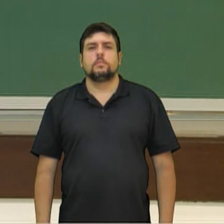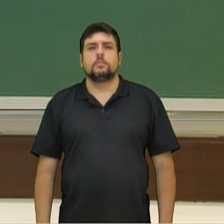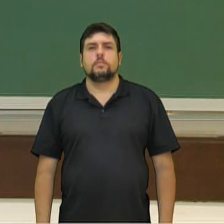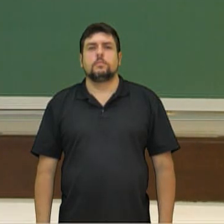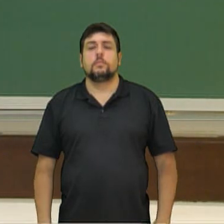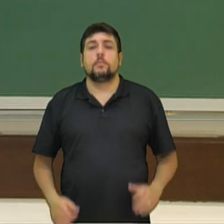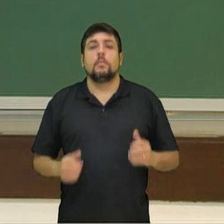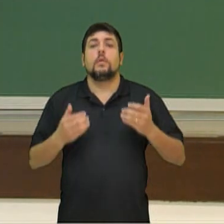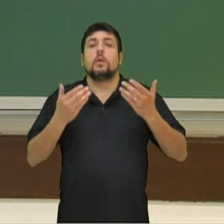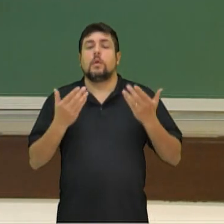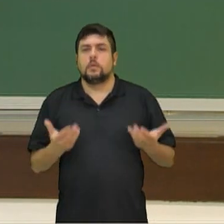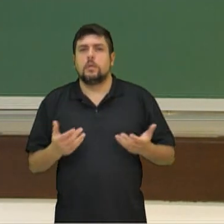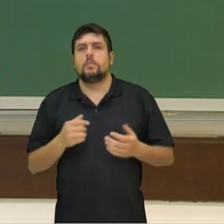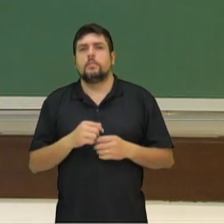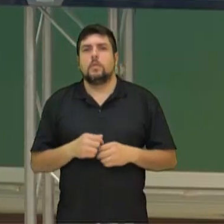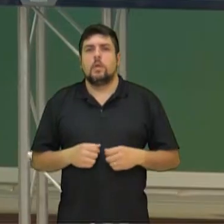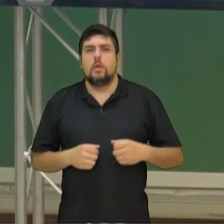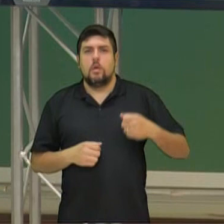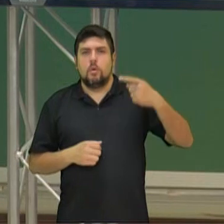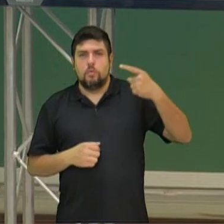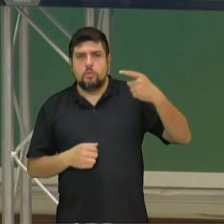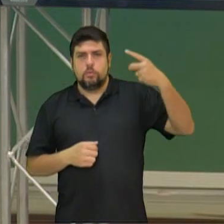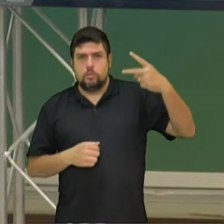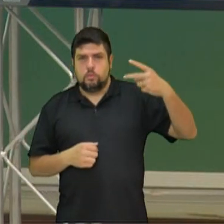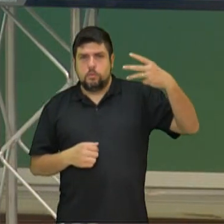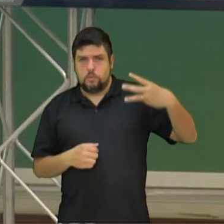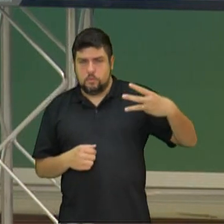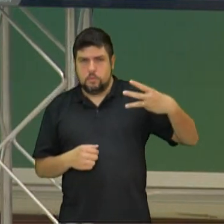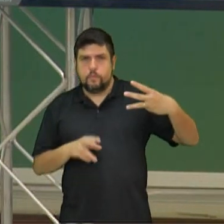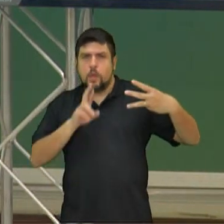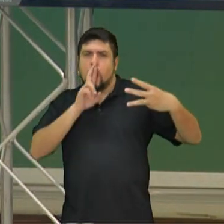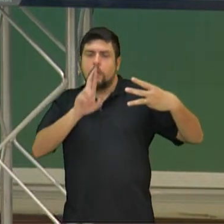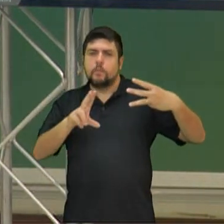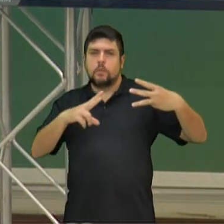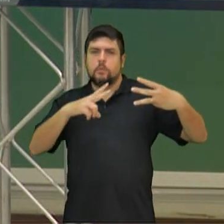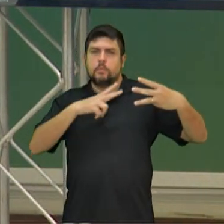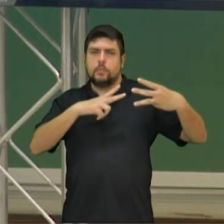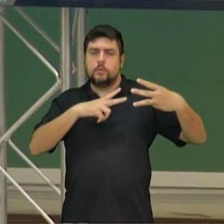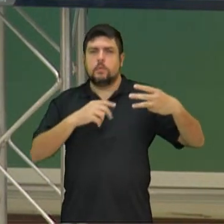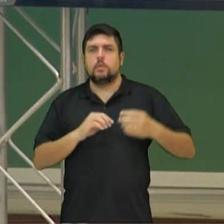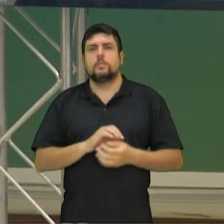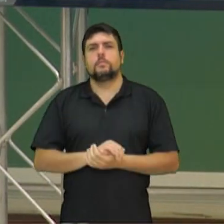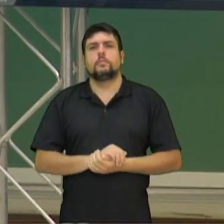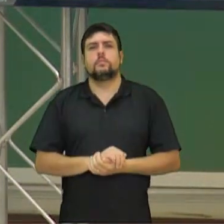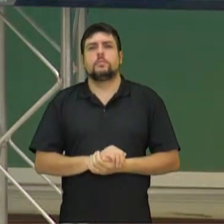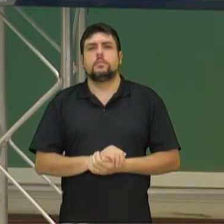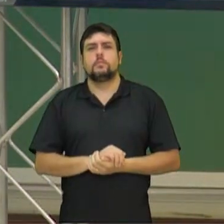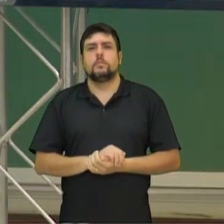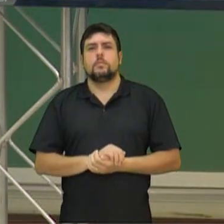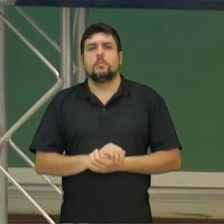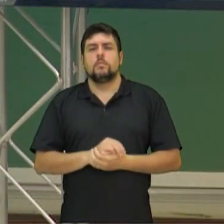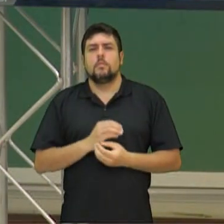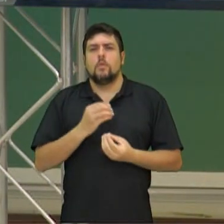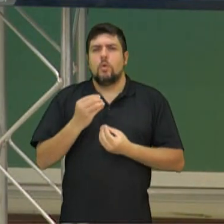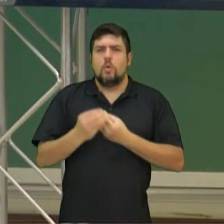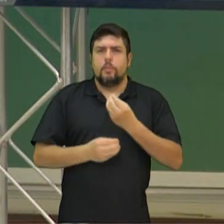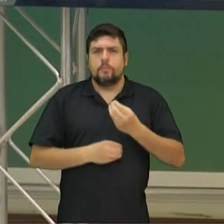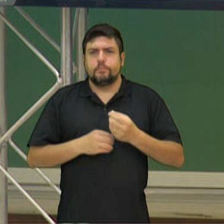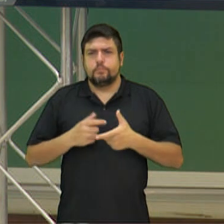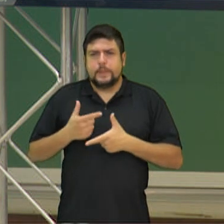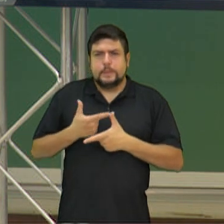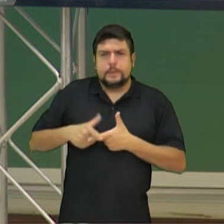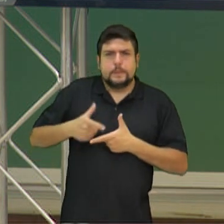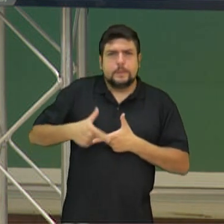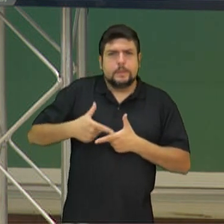Bom, pessoal, como eu disse, a 1, 2 e 3 era pessoal, né? Então, assim, como que a gente pode superar situações complicadas? Eu acho